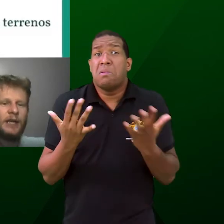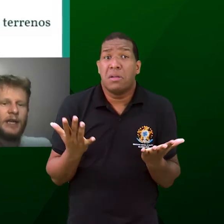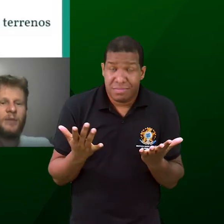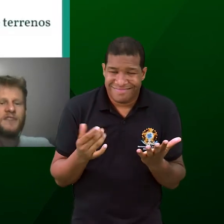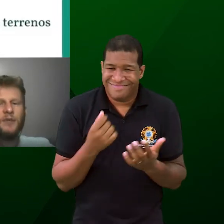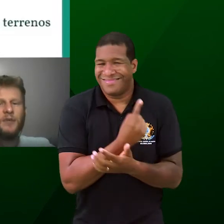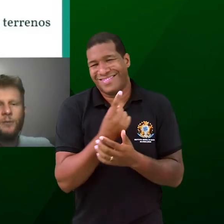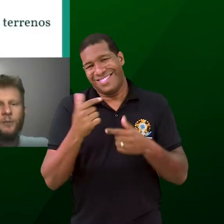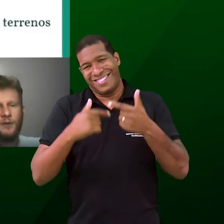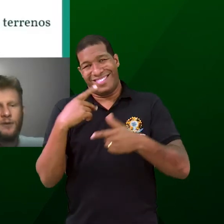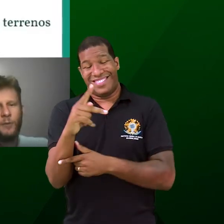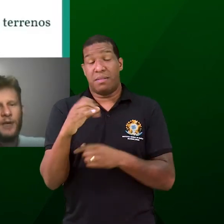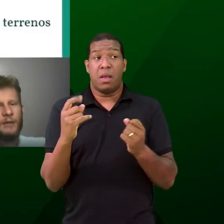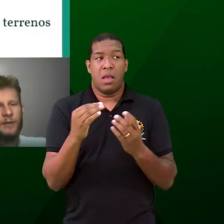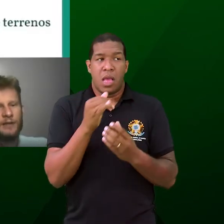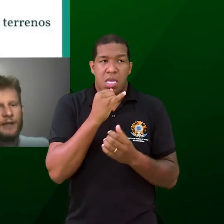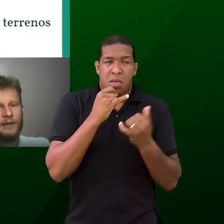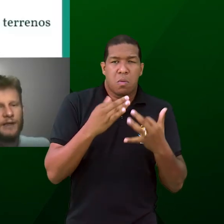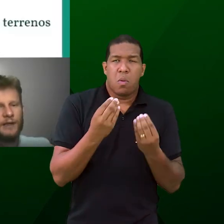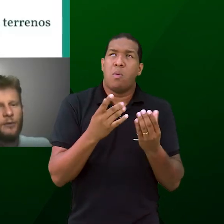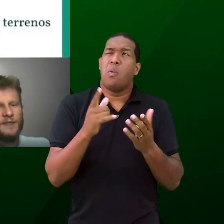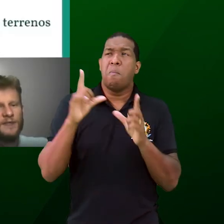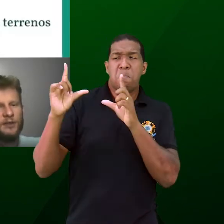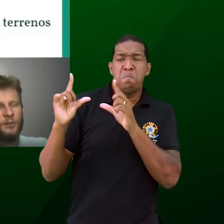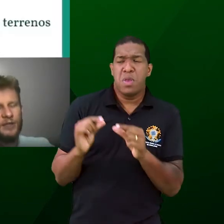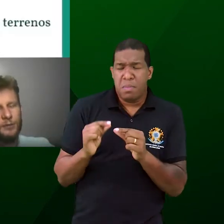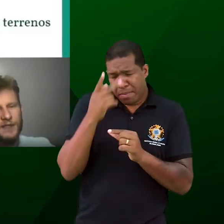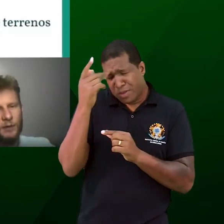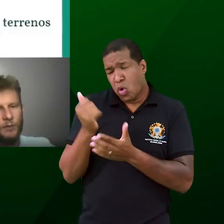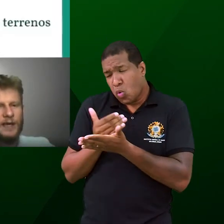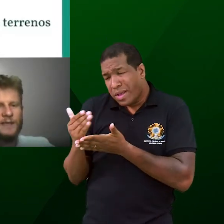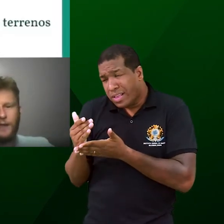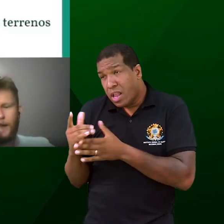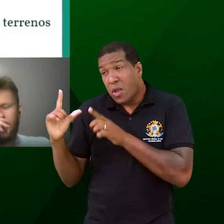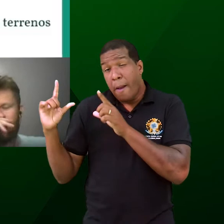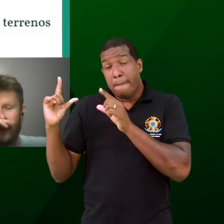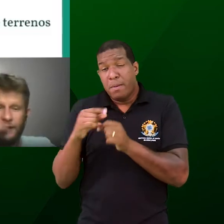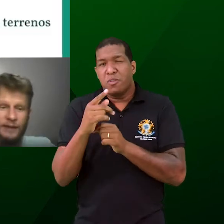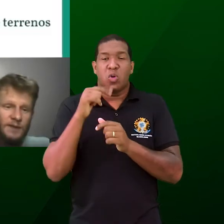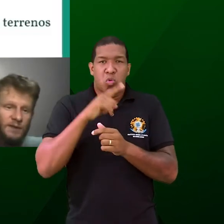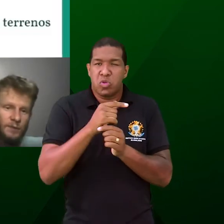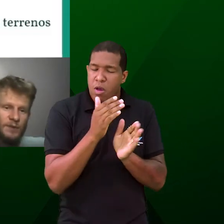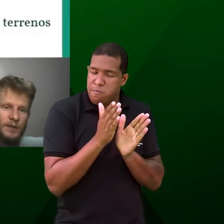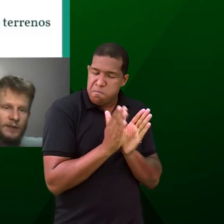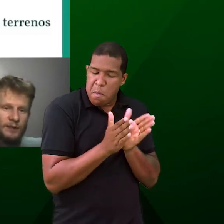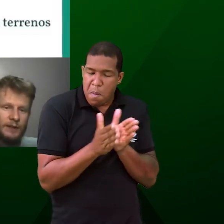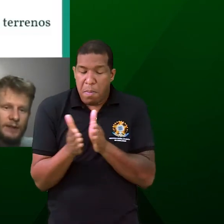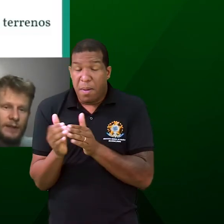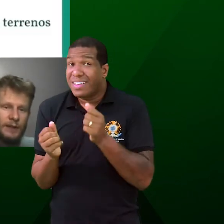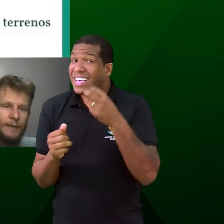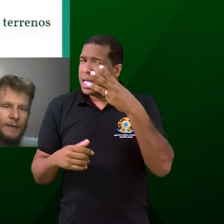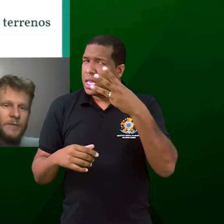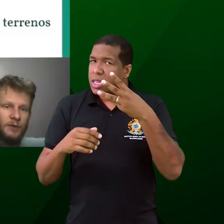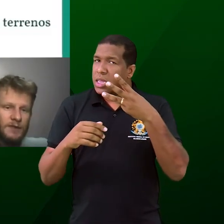uma composição mais detalhada de outros elementos, idade, peso, inclusive tem outras formas que trabalham